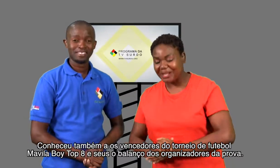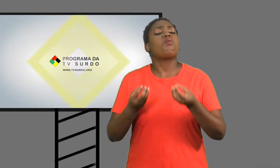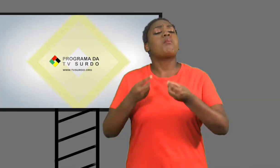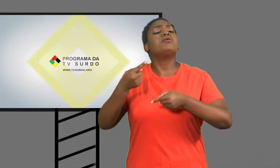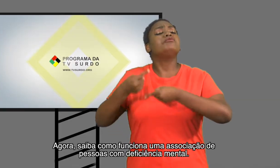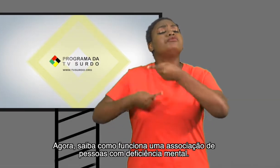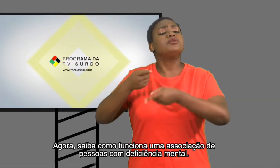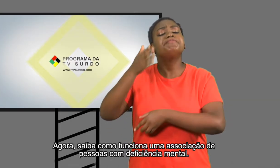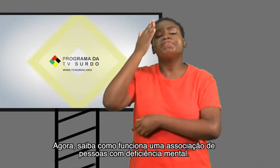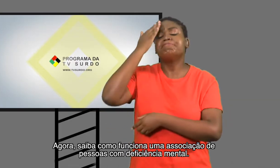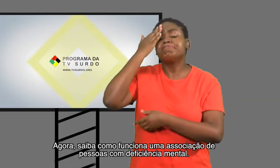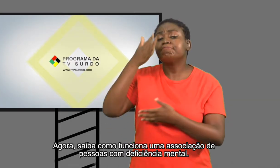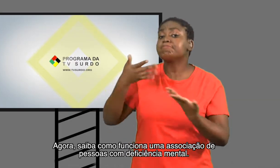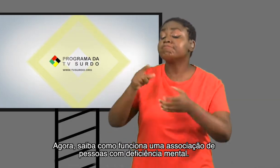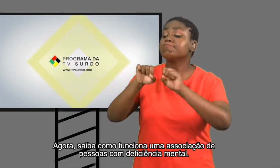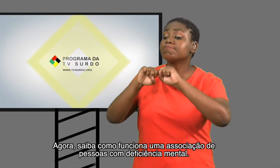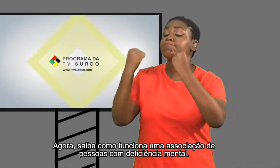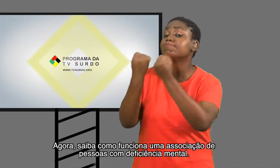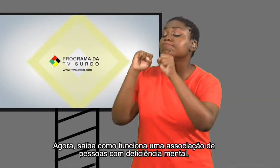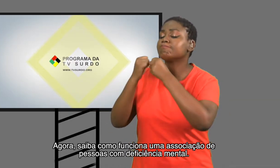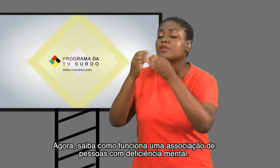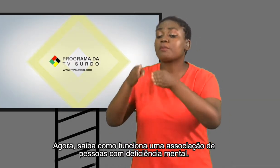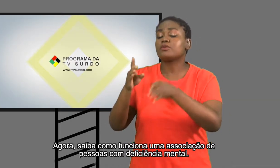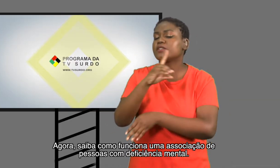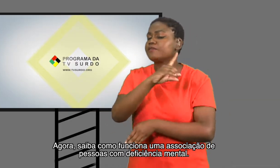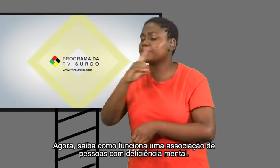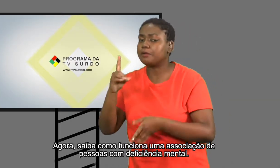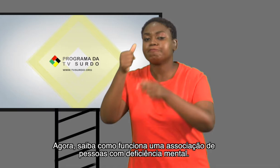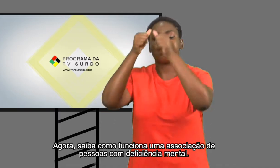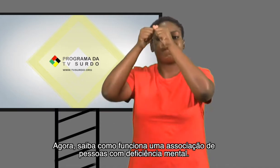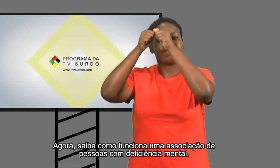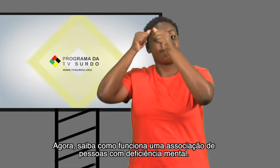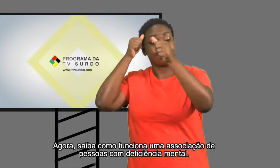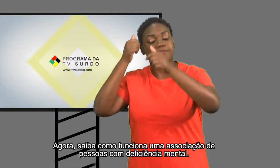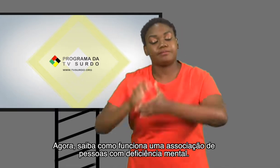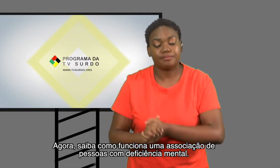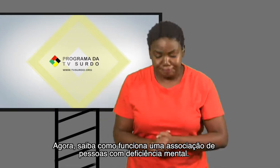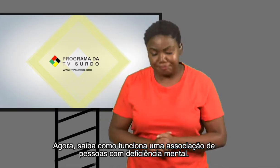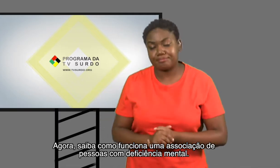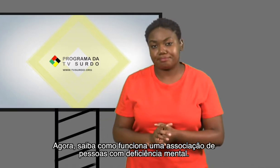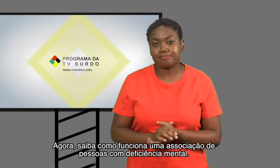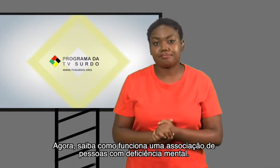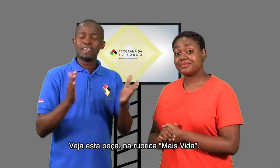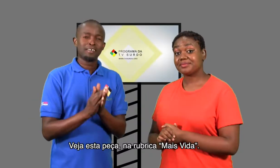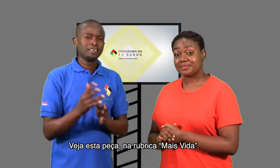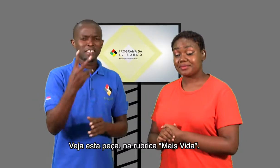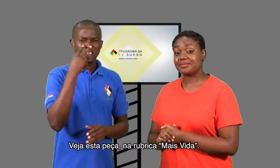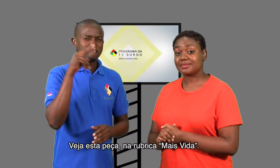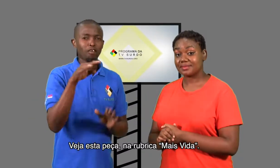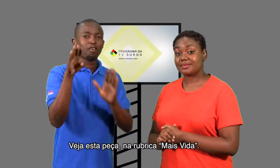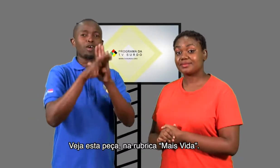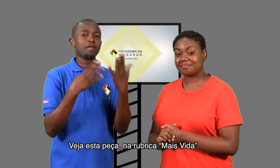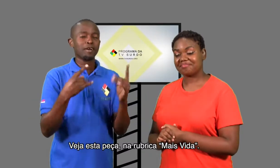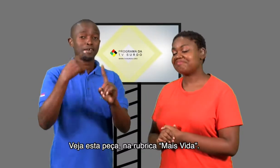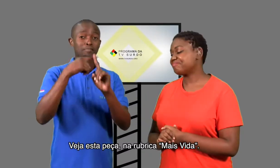prova Agora, saiba como funciona uma associação de pessoas com deficiência mental Veja